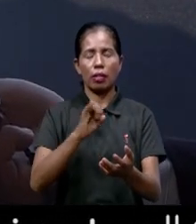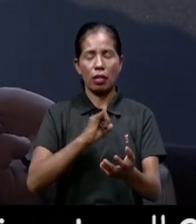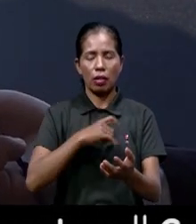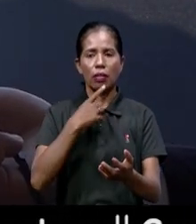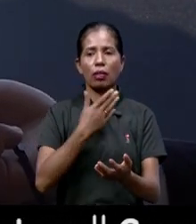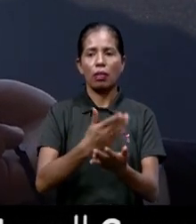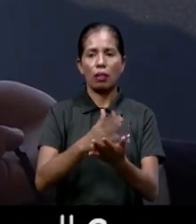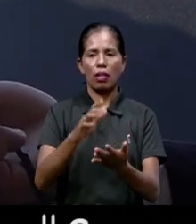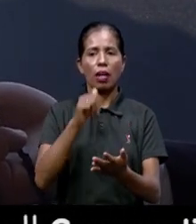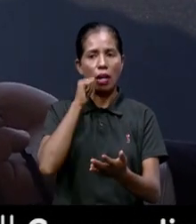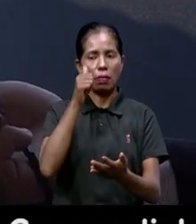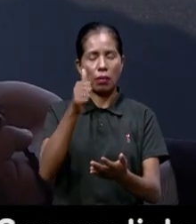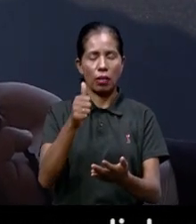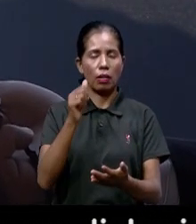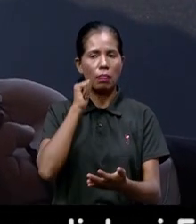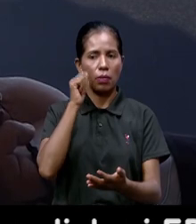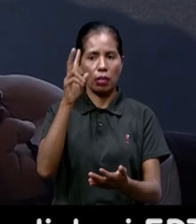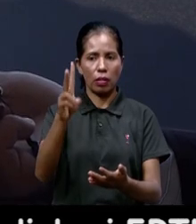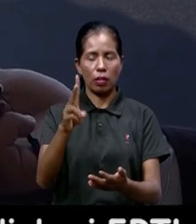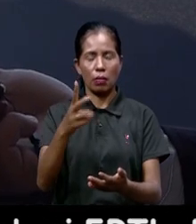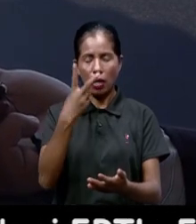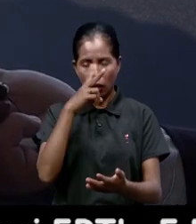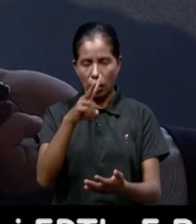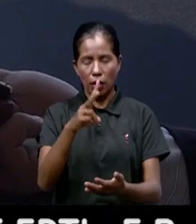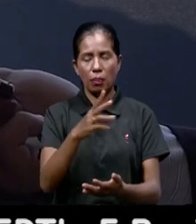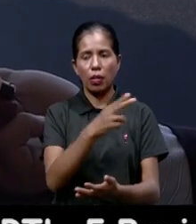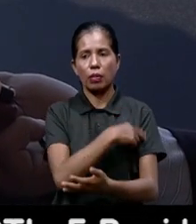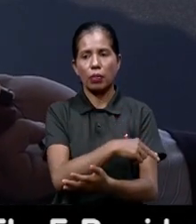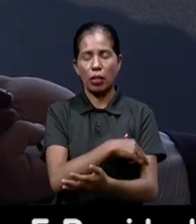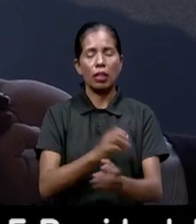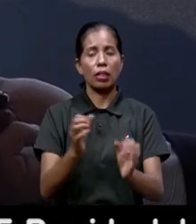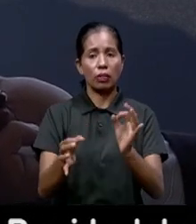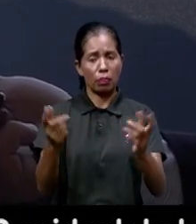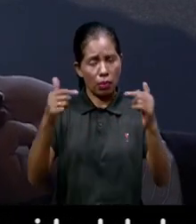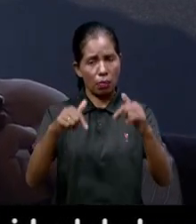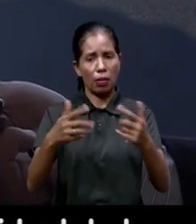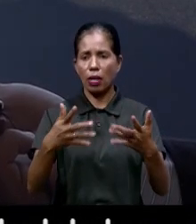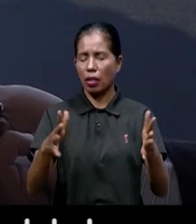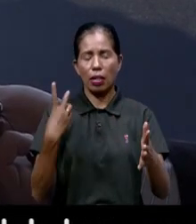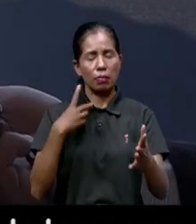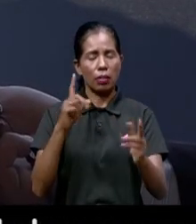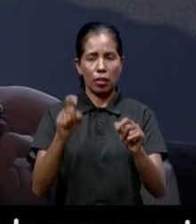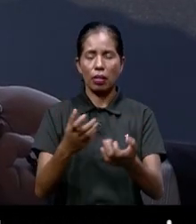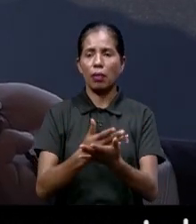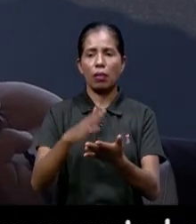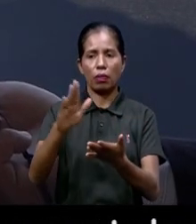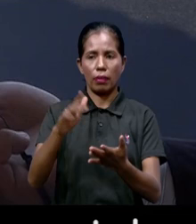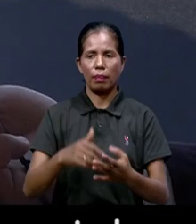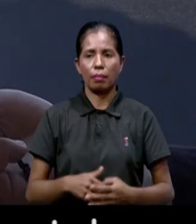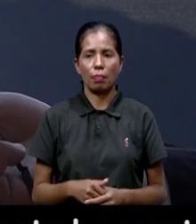dia na abang ka beruane ting mai cek faili hospital. Saya mai maklai ya, pasien tinggi pas, nem tinggi pas sosa.